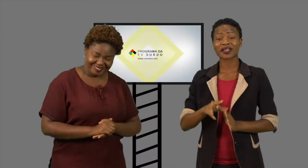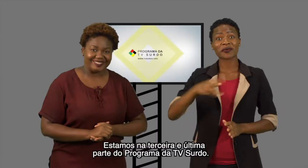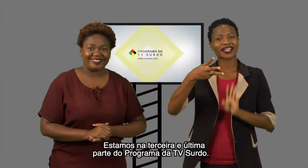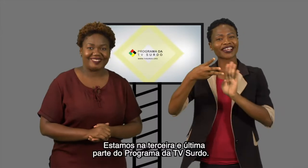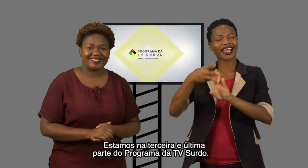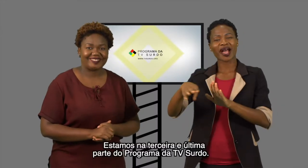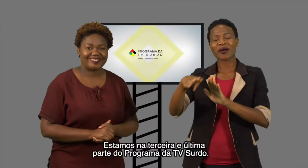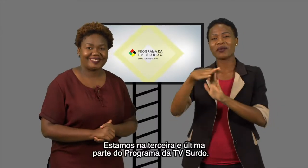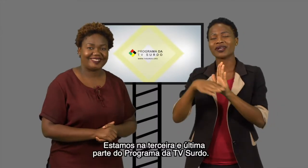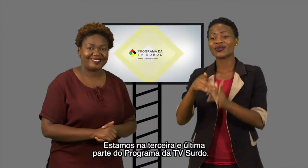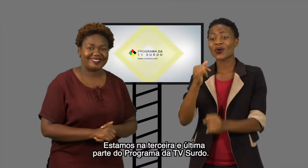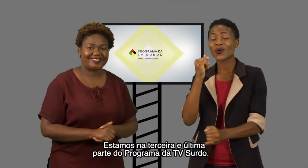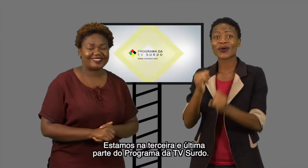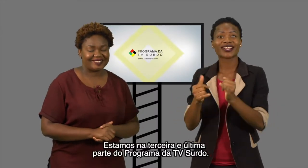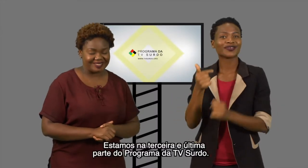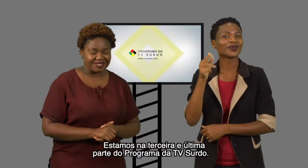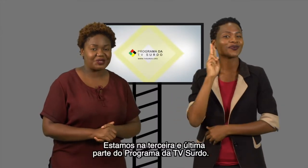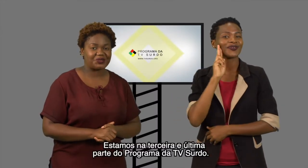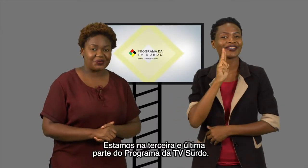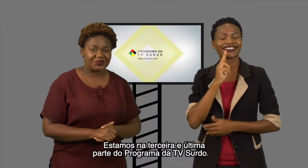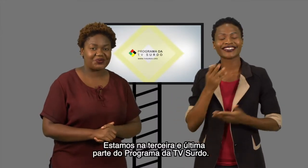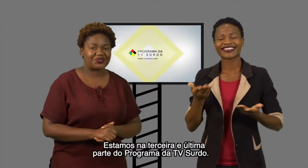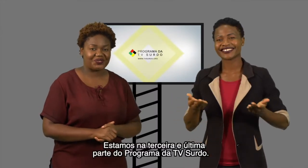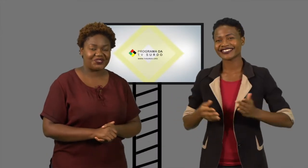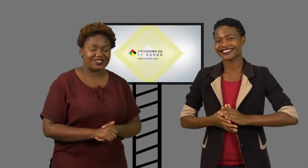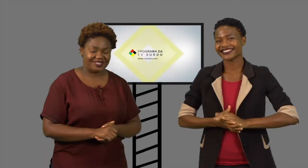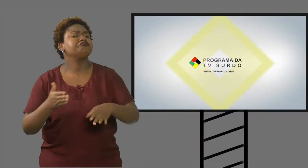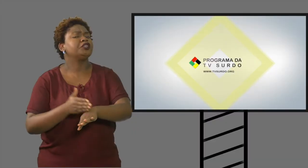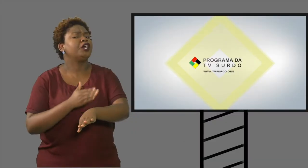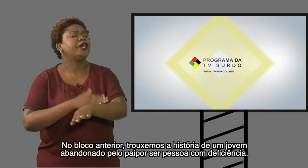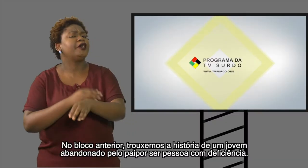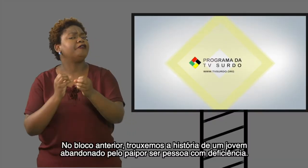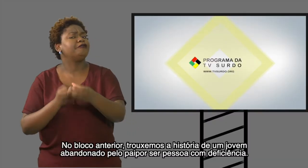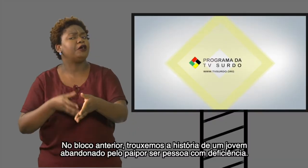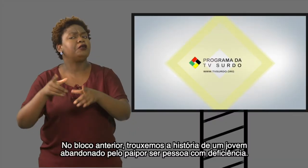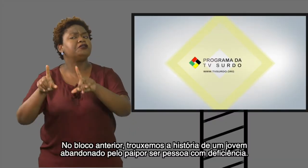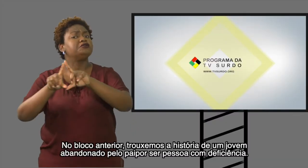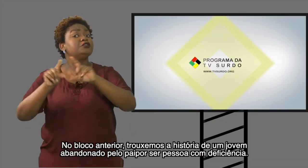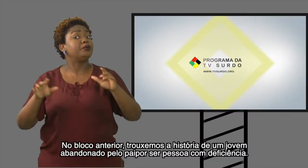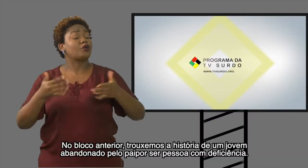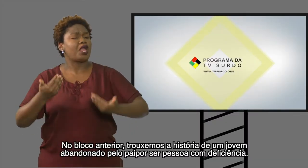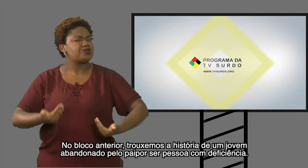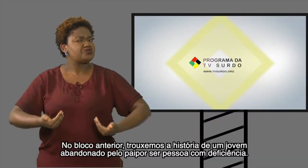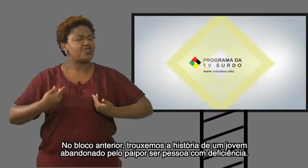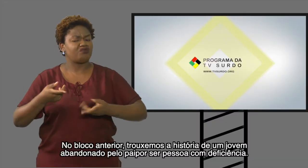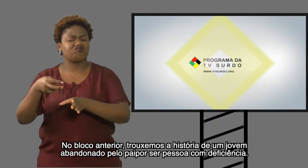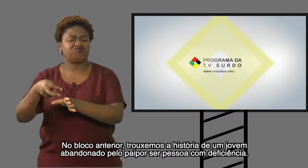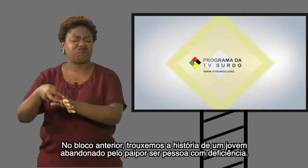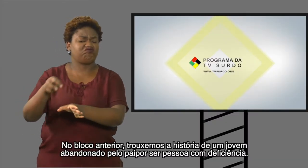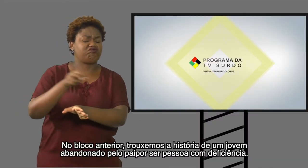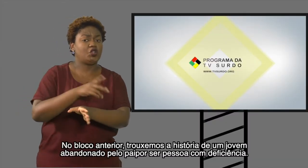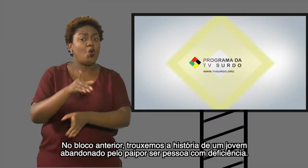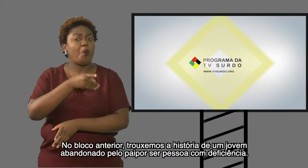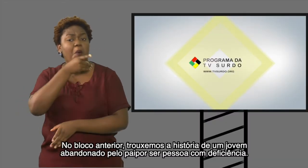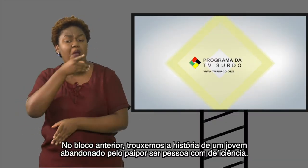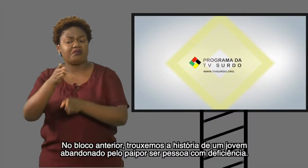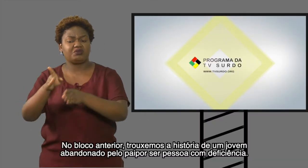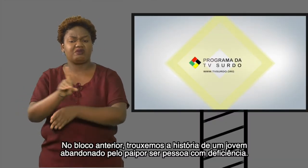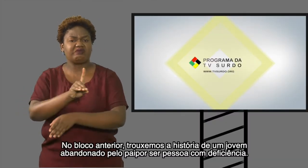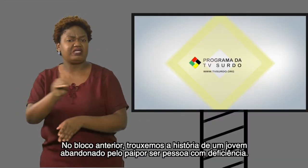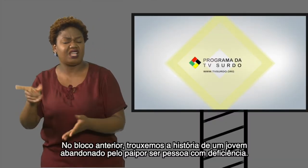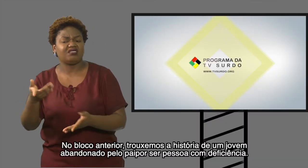Estamos na terceira e última parte do programa da TV Surdo No bloco anterior trouxemos a história de um jovem abandonado pelo